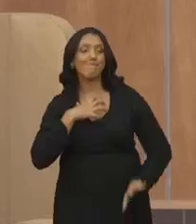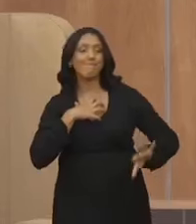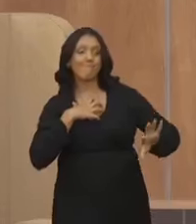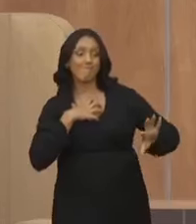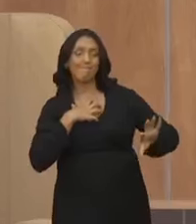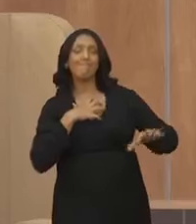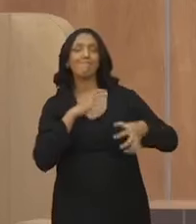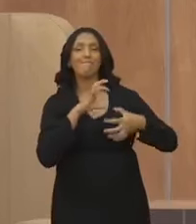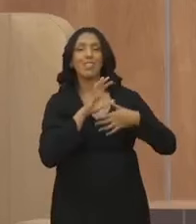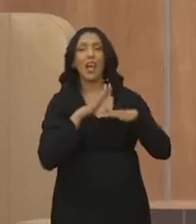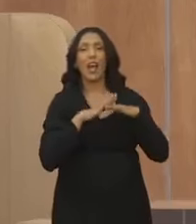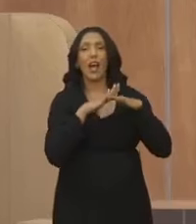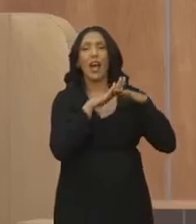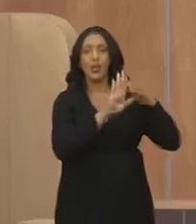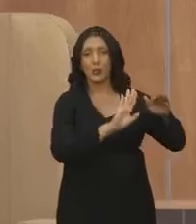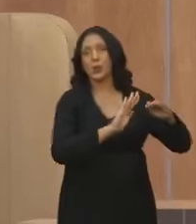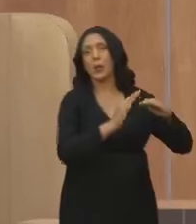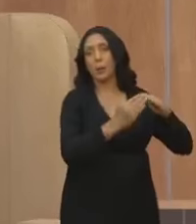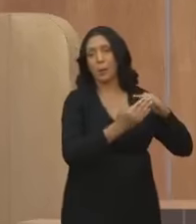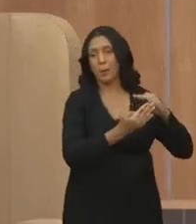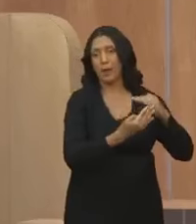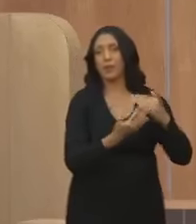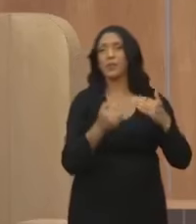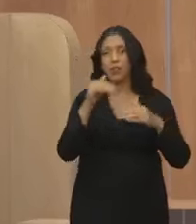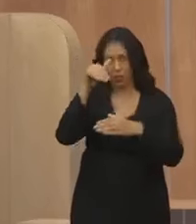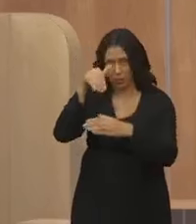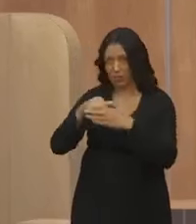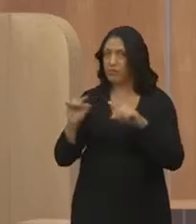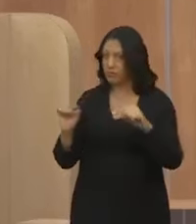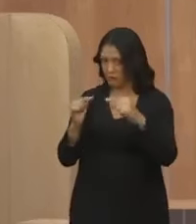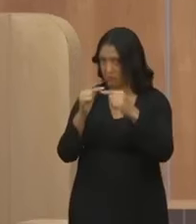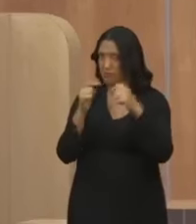obrigado e conte com esse vereador. Meu voto é favorável.